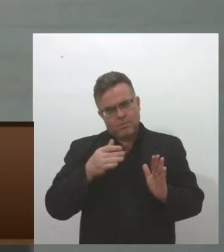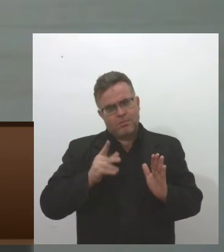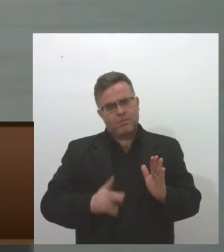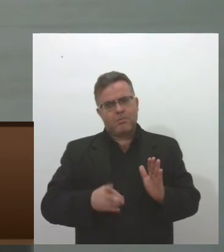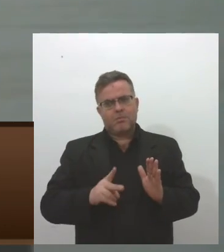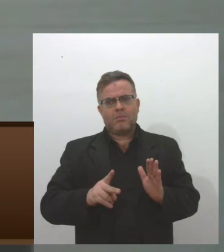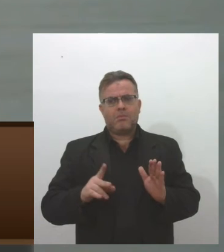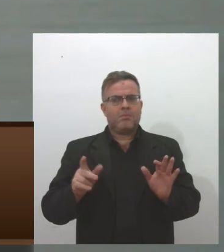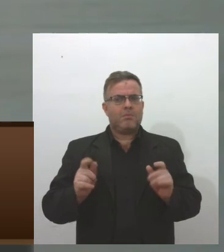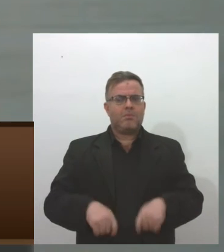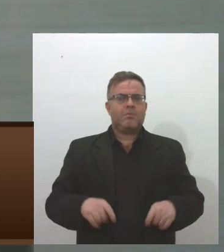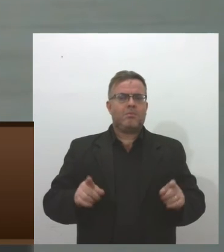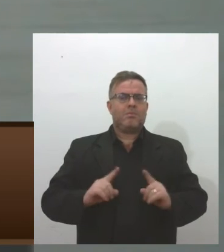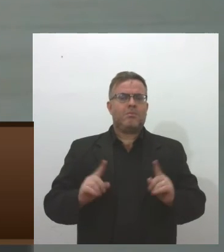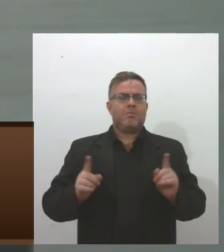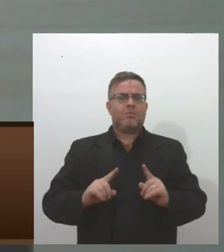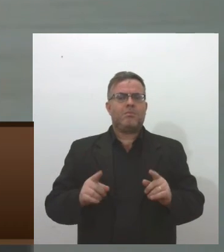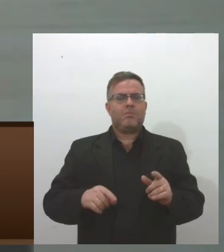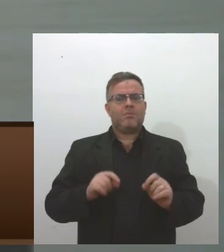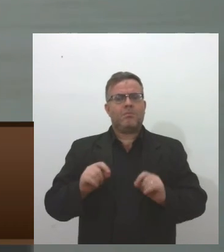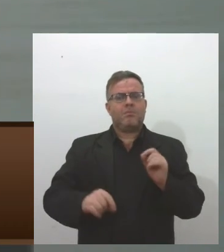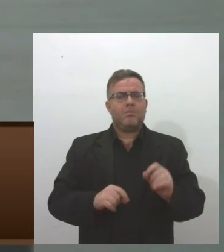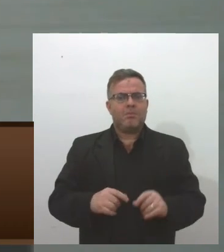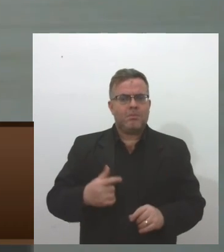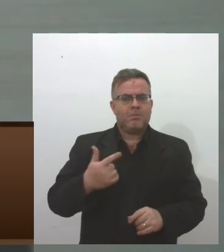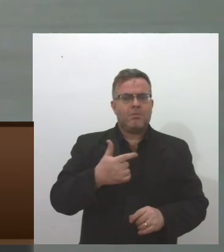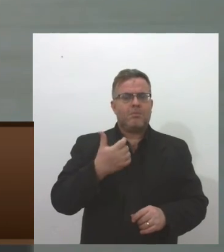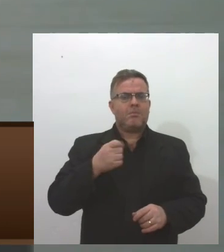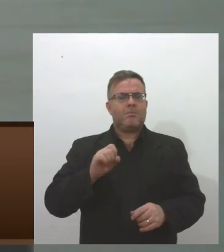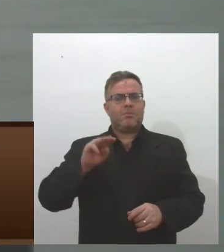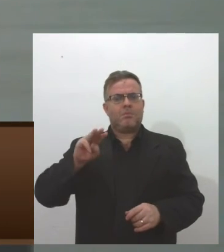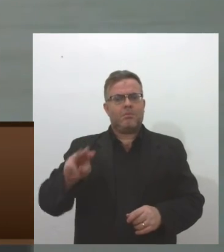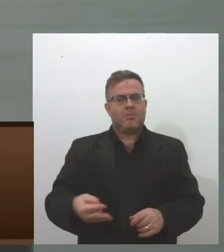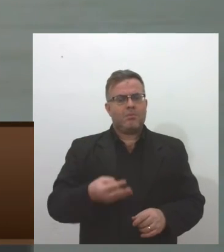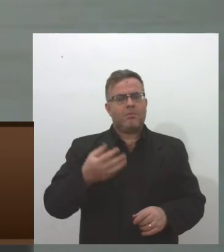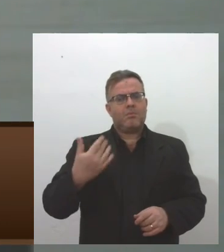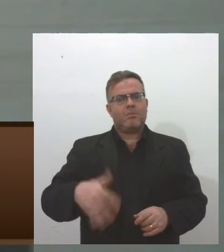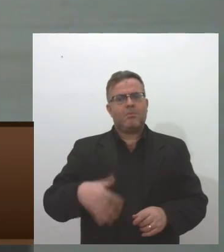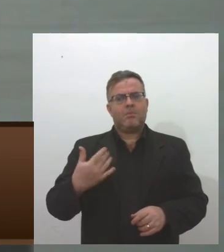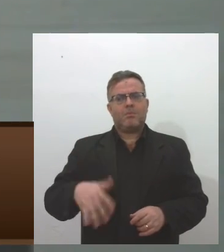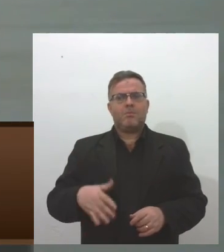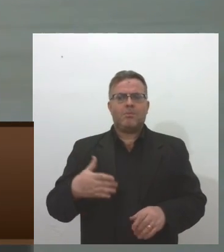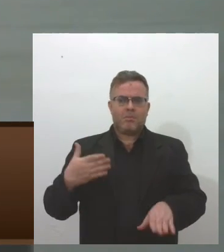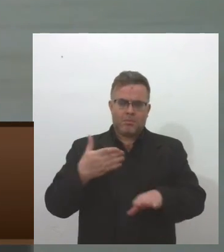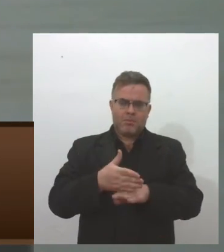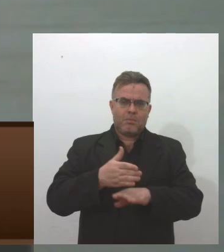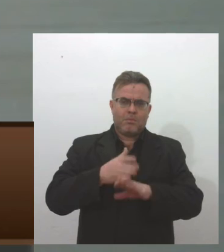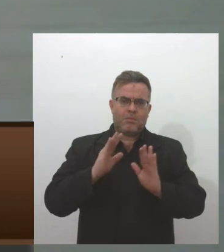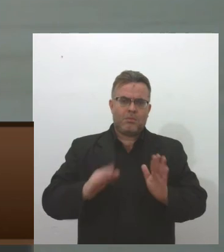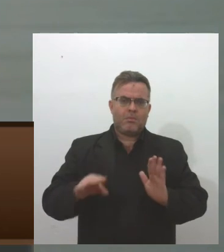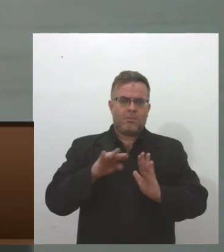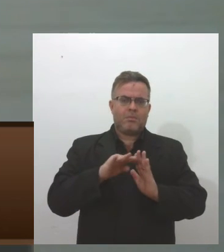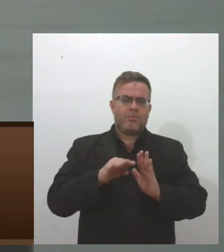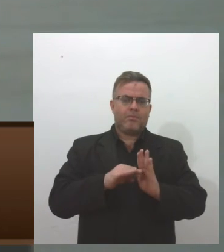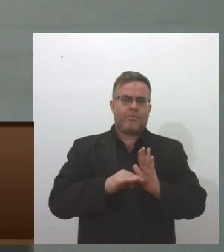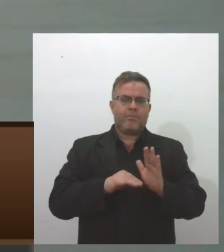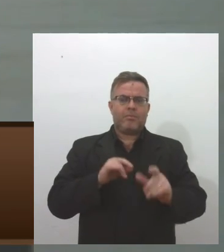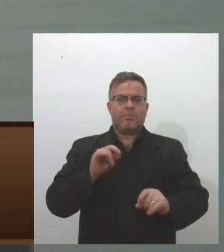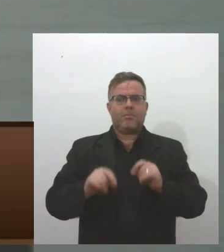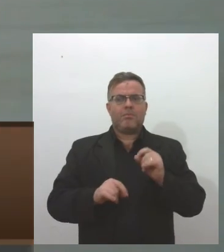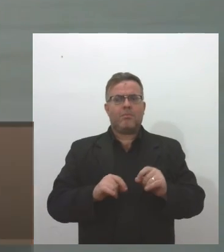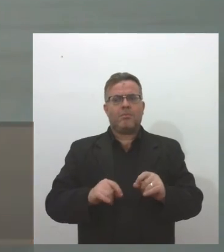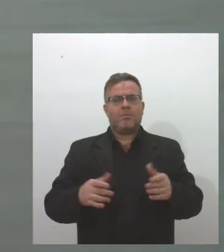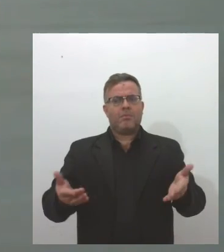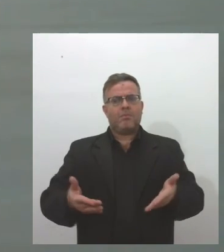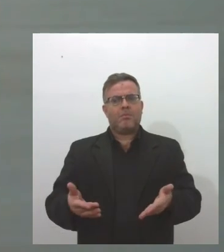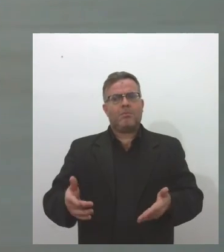de Covid-19, mais de 28 milhões de beneficiários fizeram o procedimento. Bem, num momento como esse,